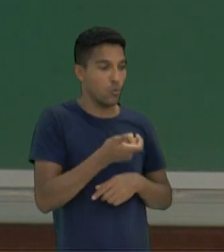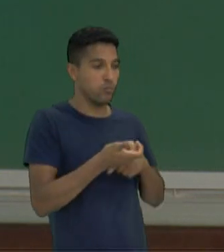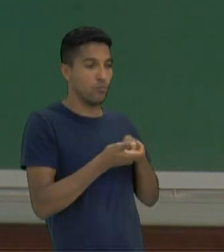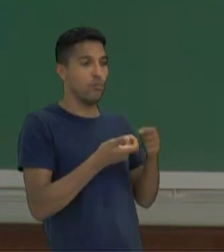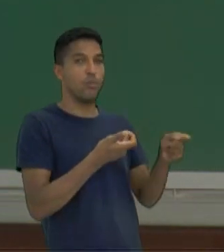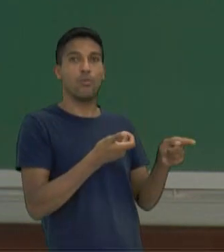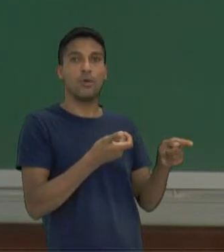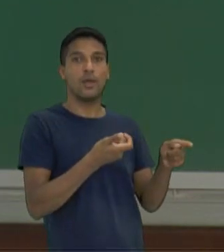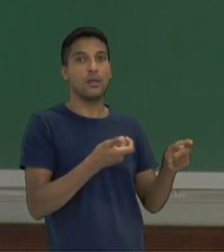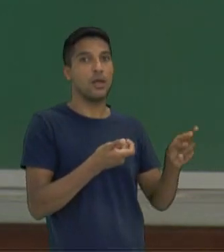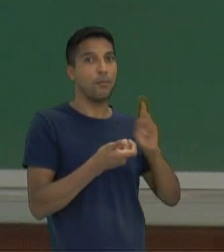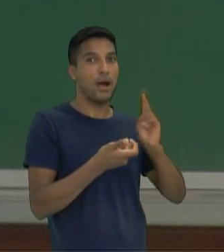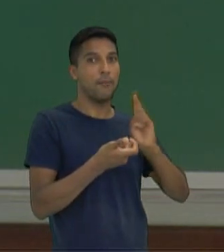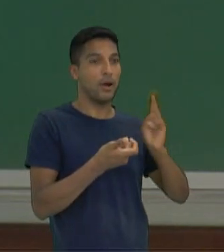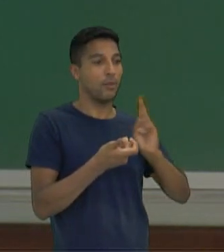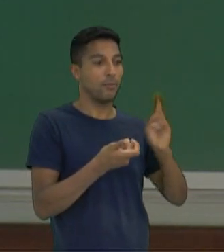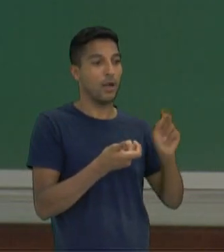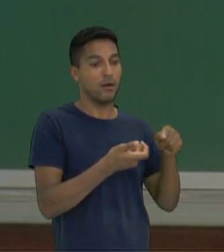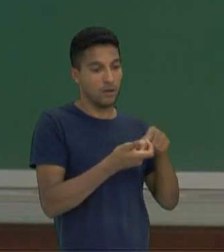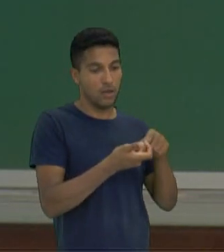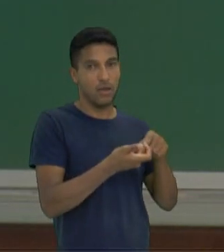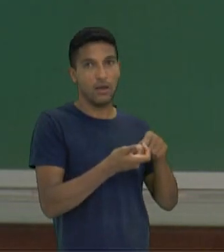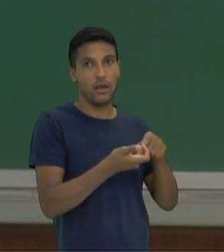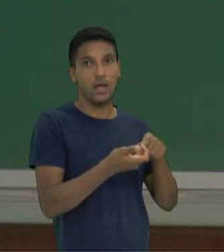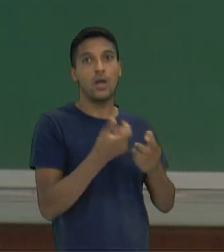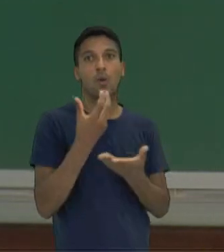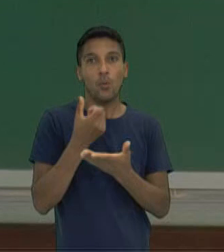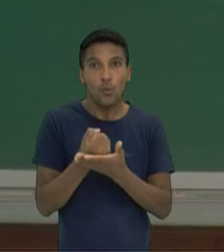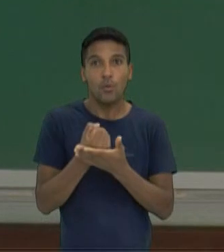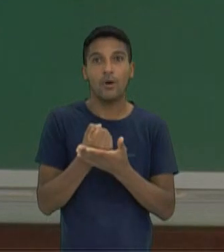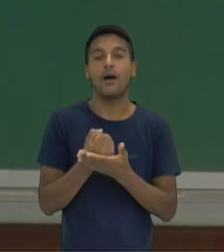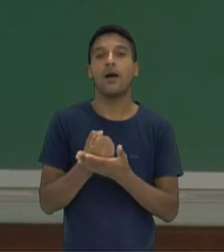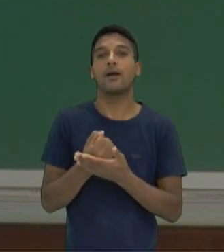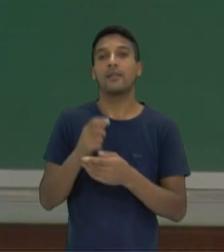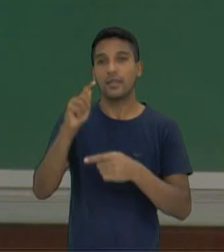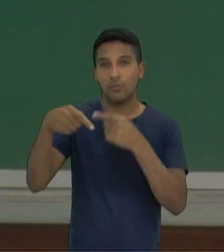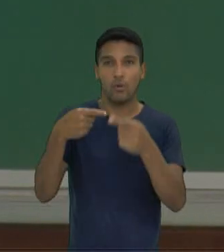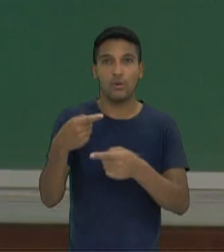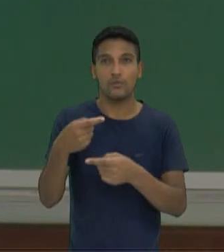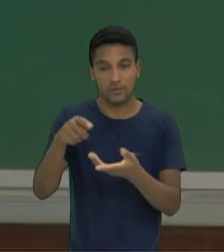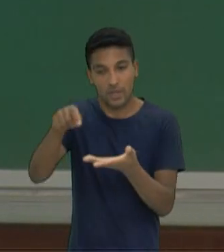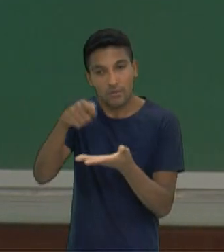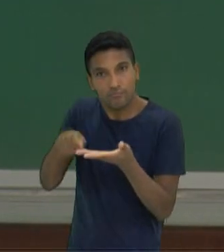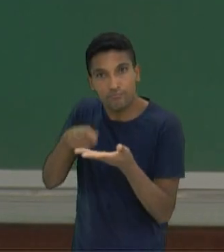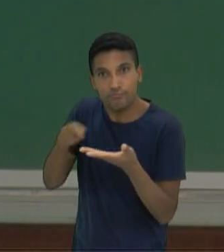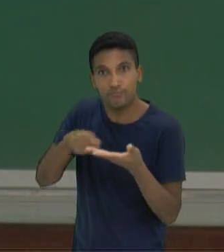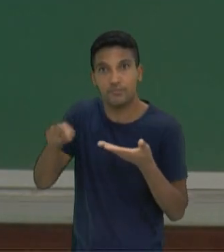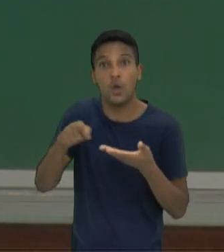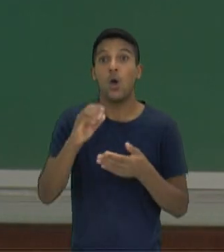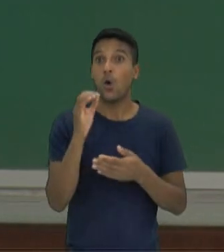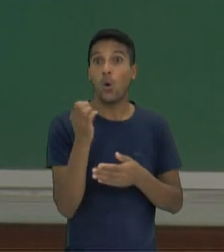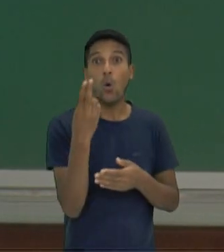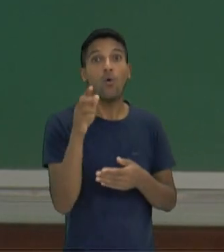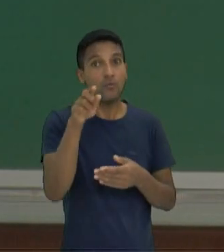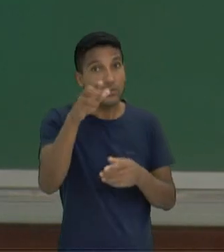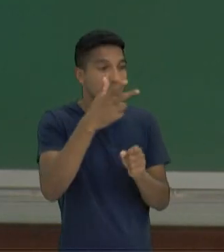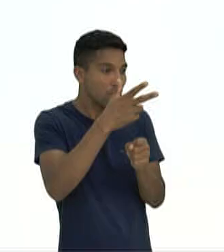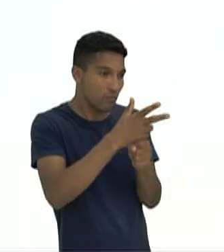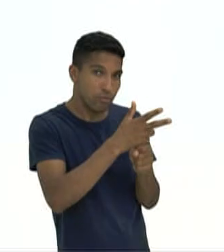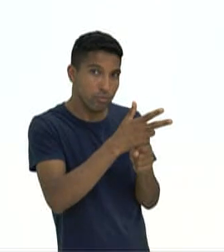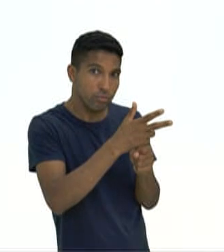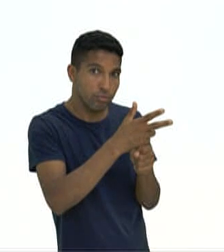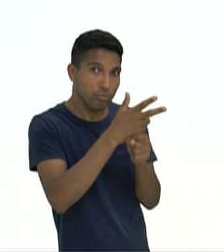respostas. Exercício de número 3. Esse você copia para desenvolver depois. Considerando a norma